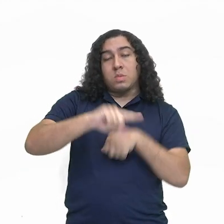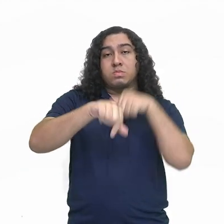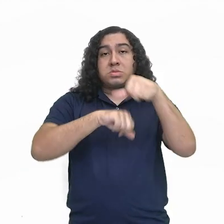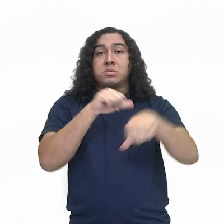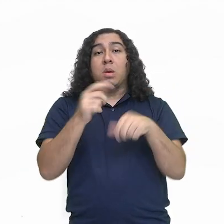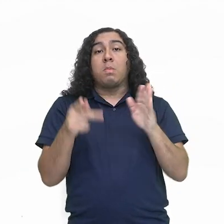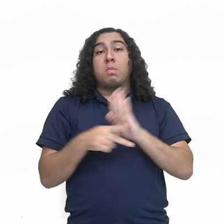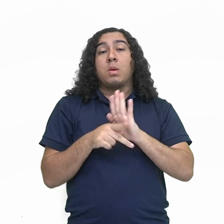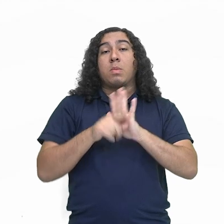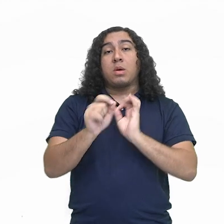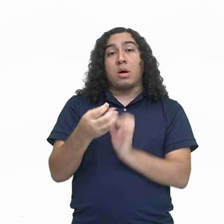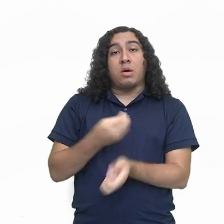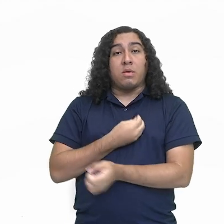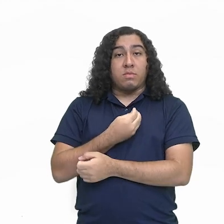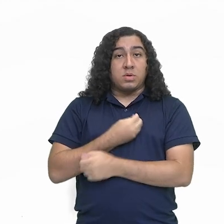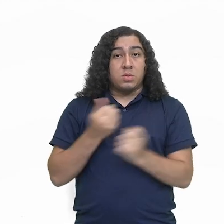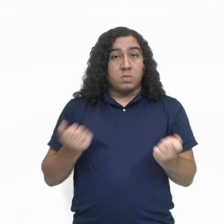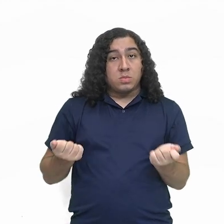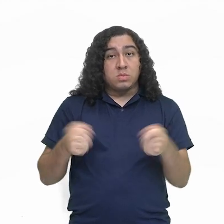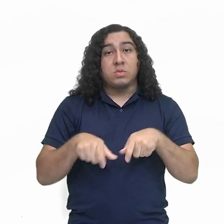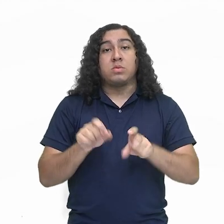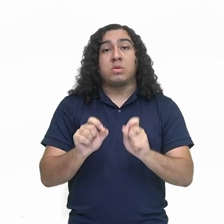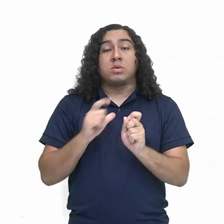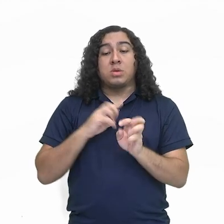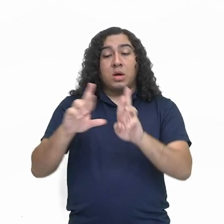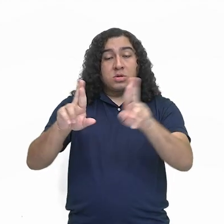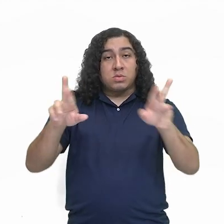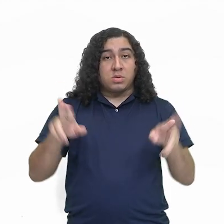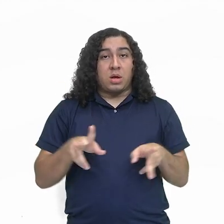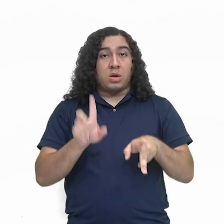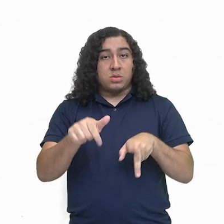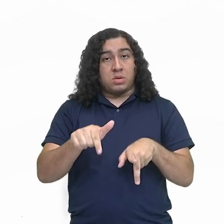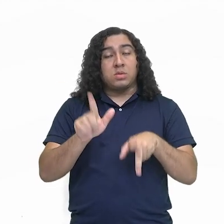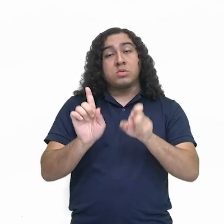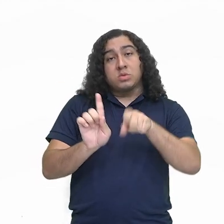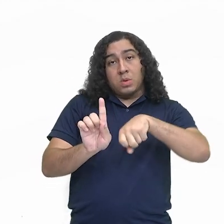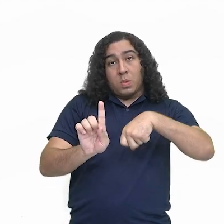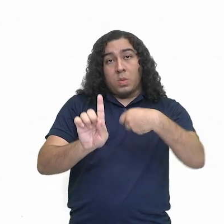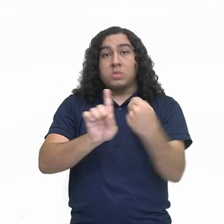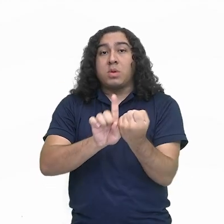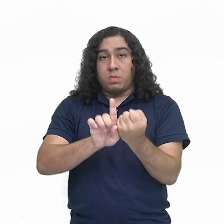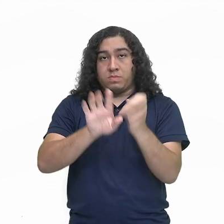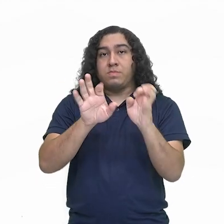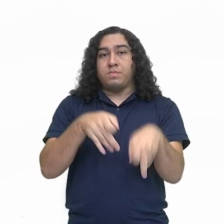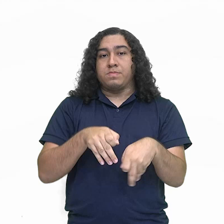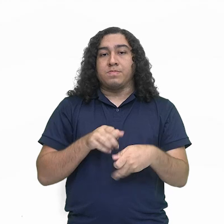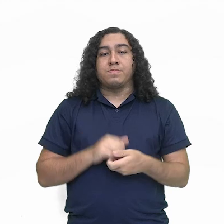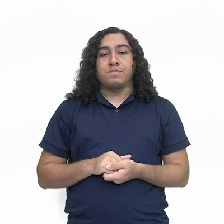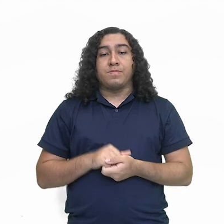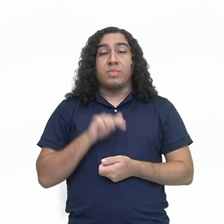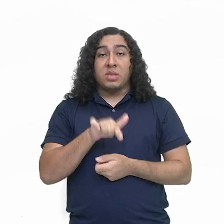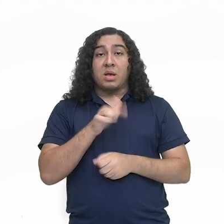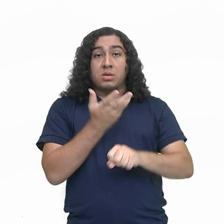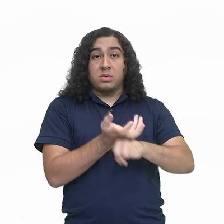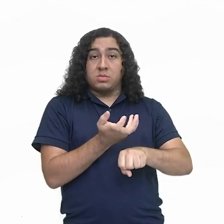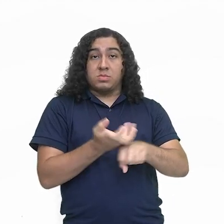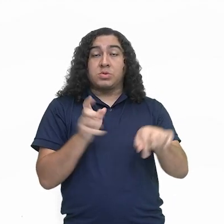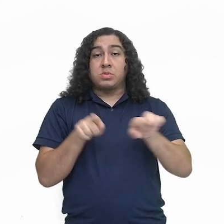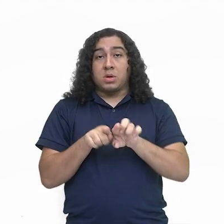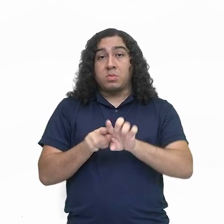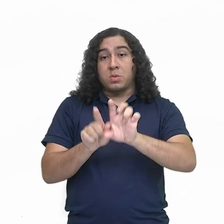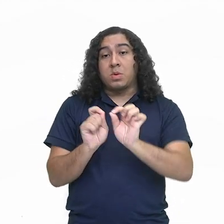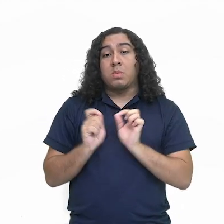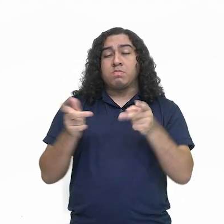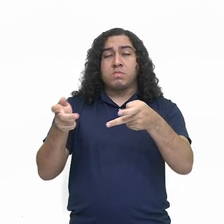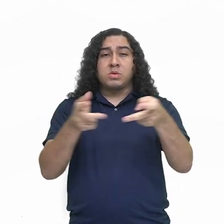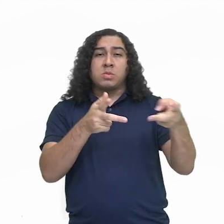realidade, sobremaneira, as desigualdades sociais. As ciências sociais, como a sociologia,